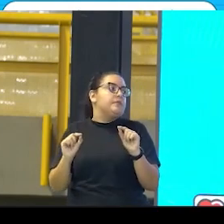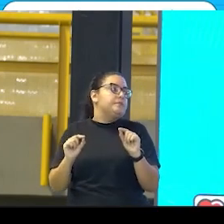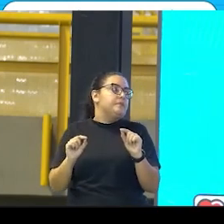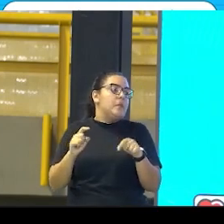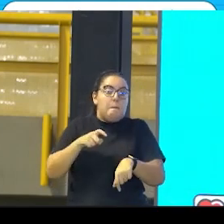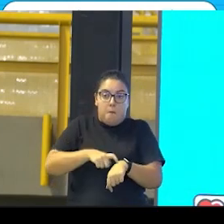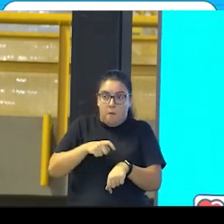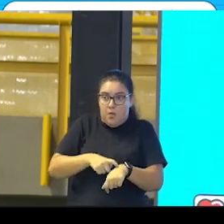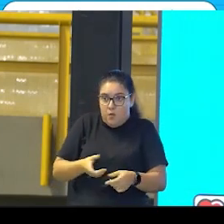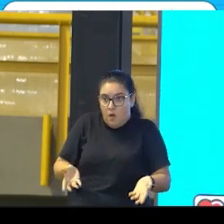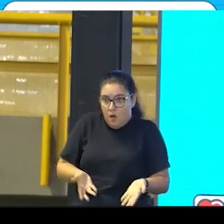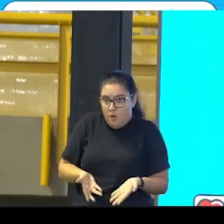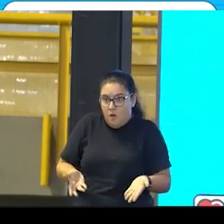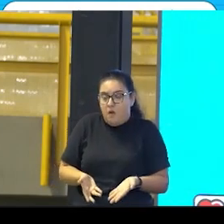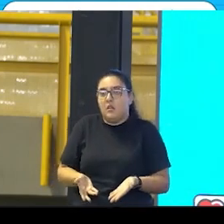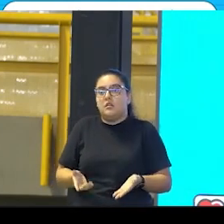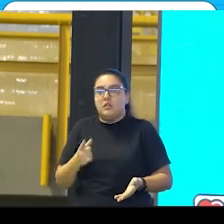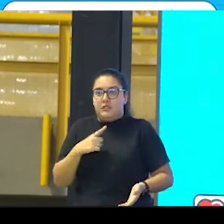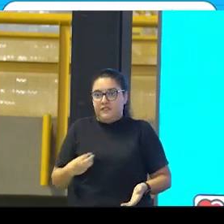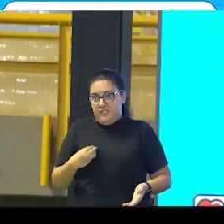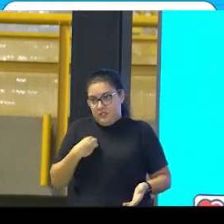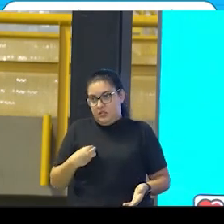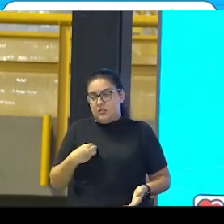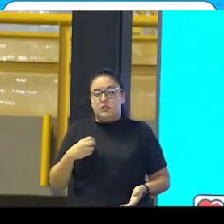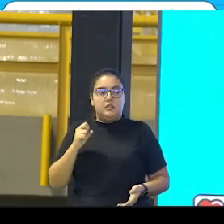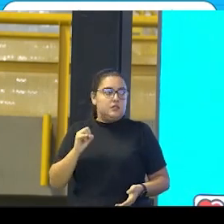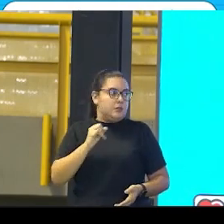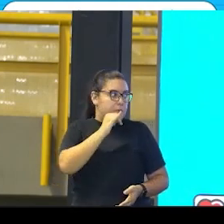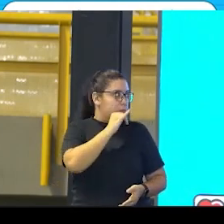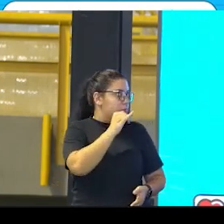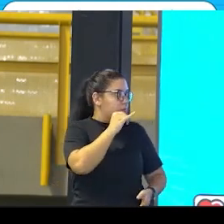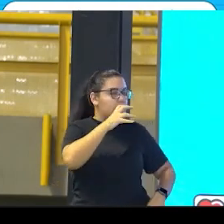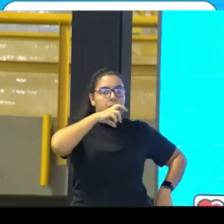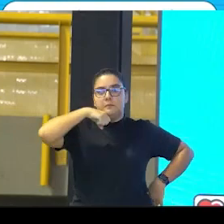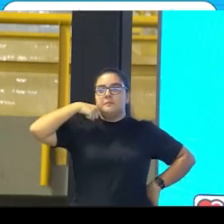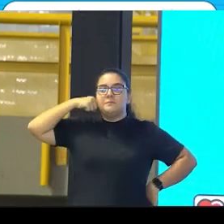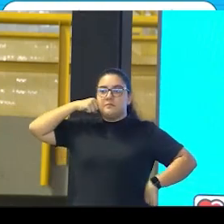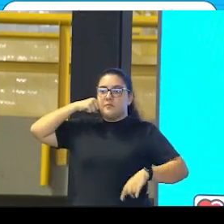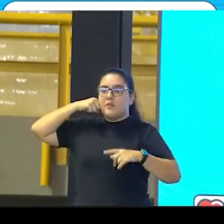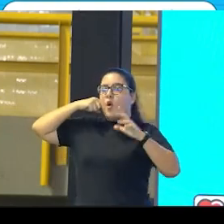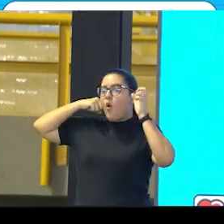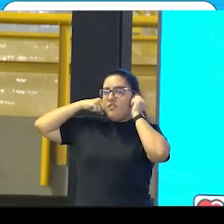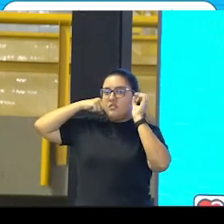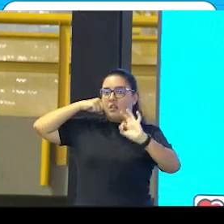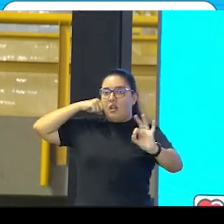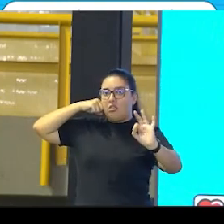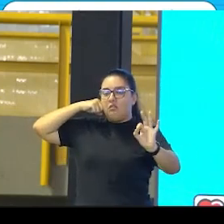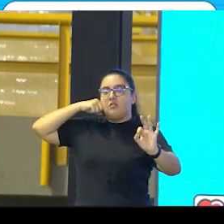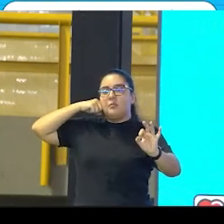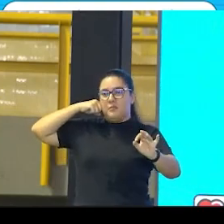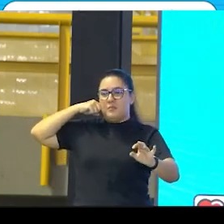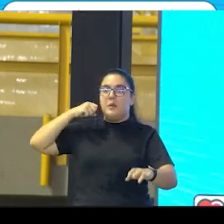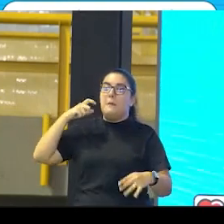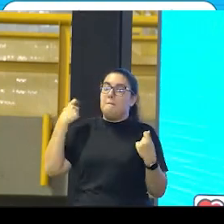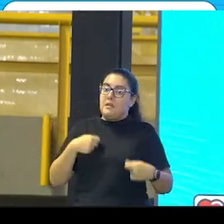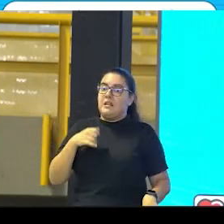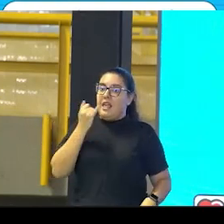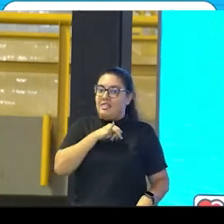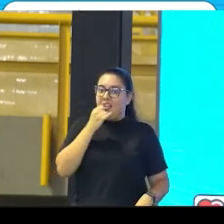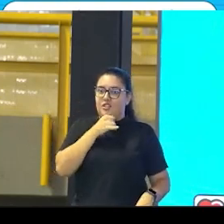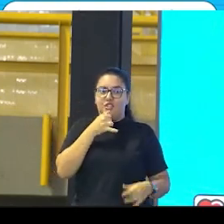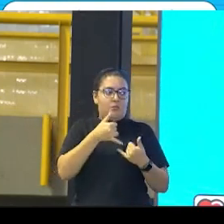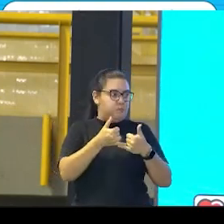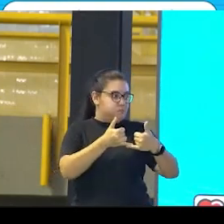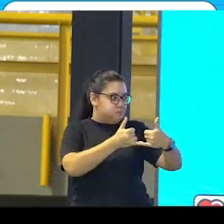esse momento que a gente está aqui. Se eu fizer isso, eu não vou estar sendo ouvido. Eu preciso de energia. A